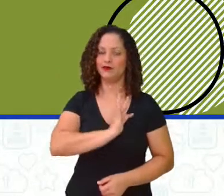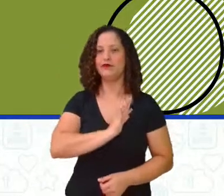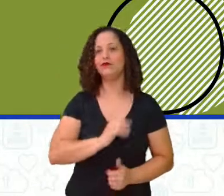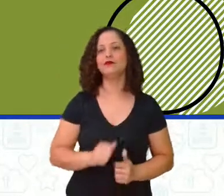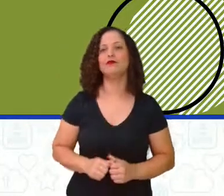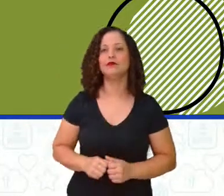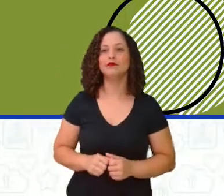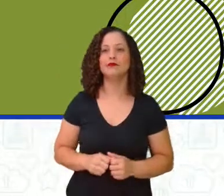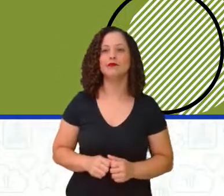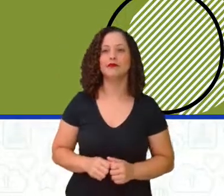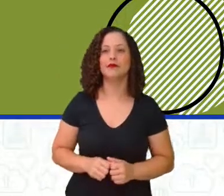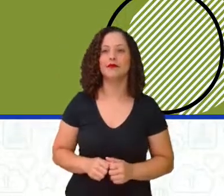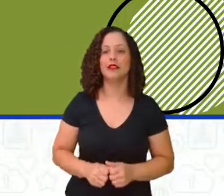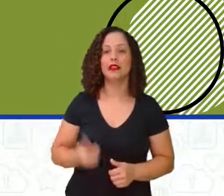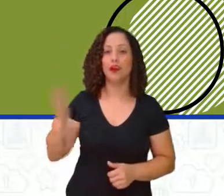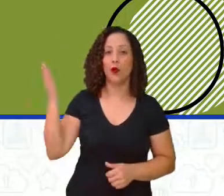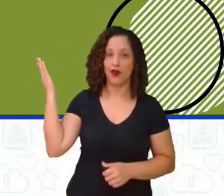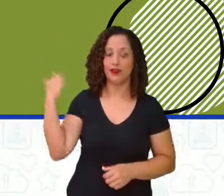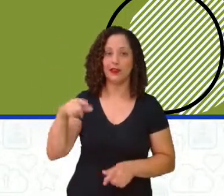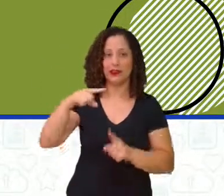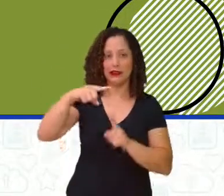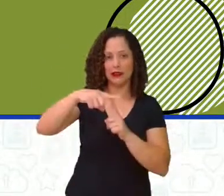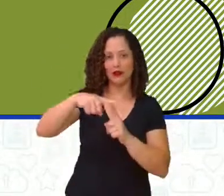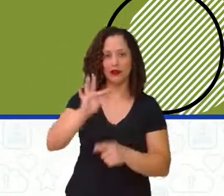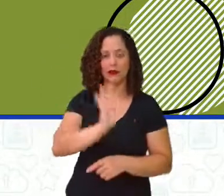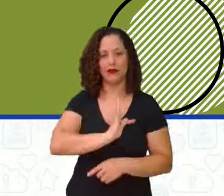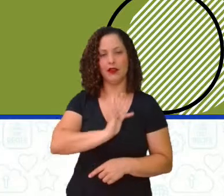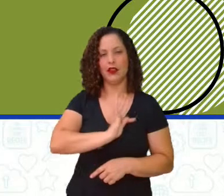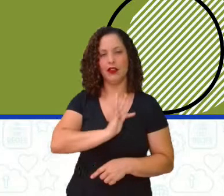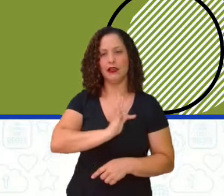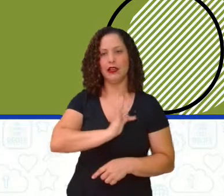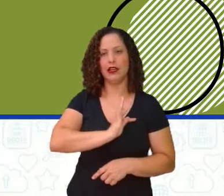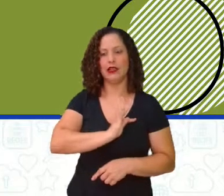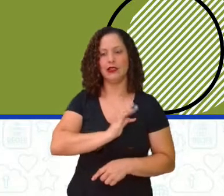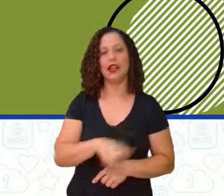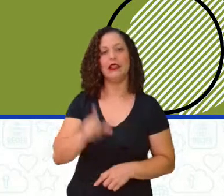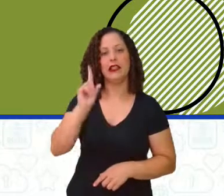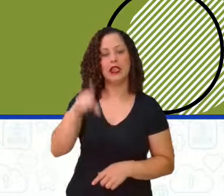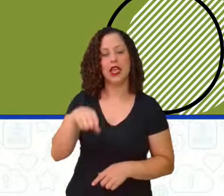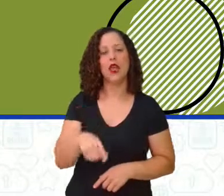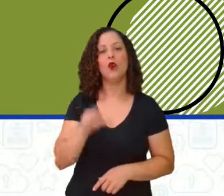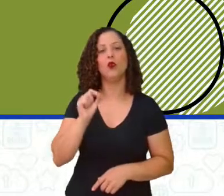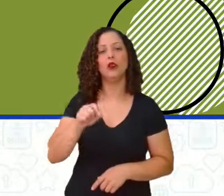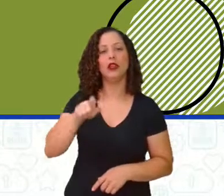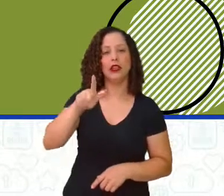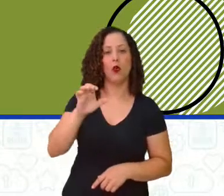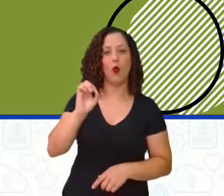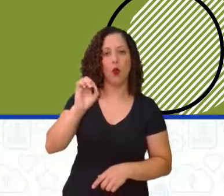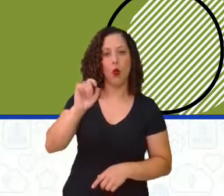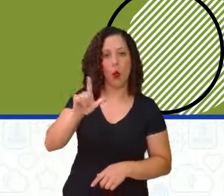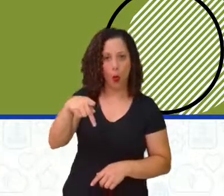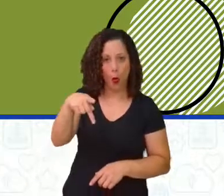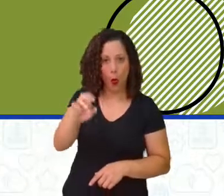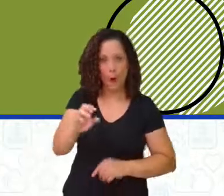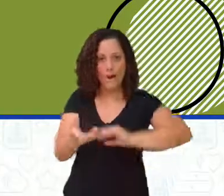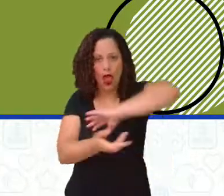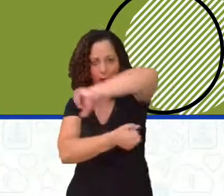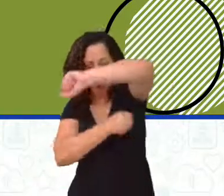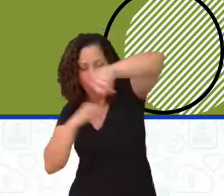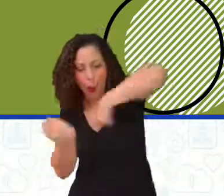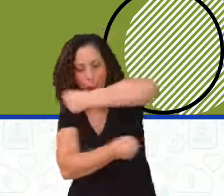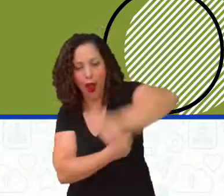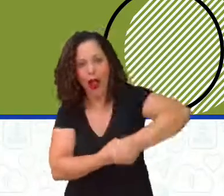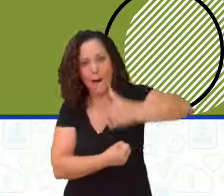Então, essas técnicas, que são os golpes, né? Que tem cada uma o seu nome, elas